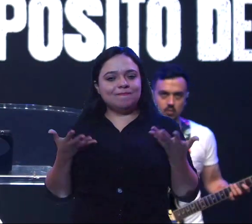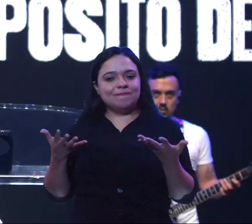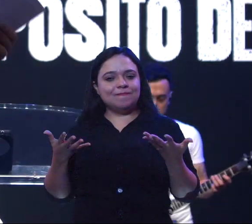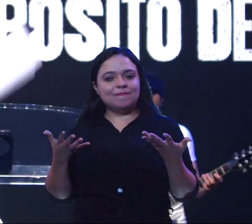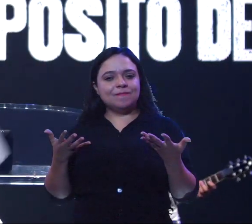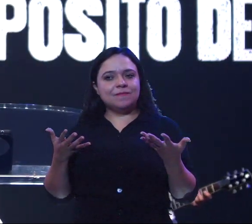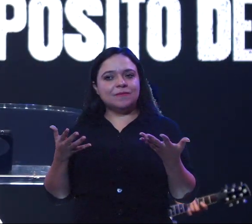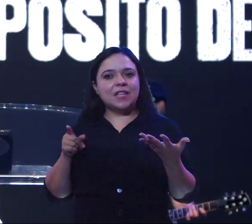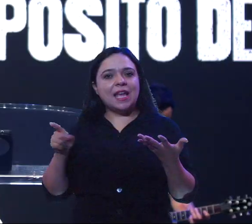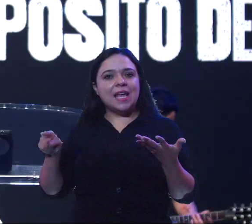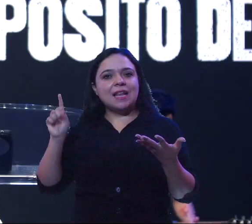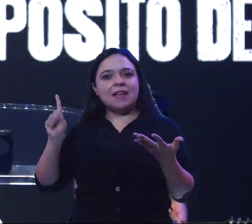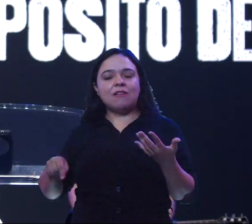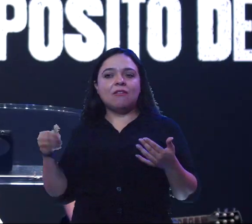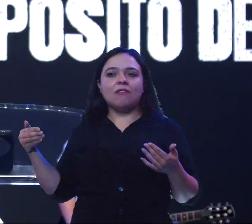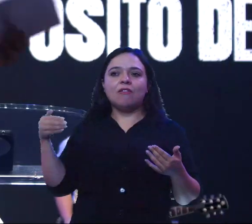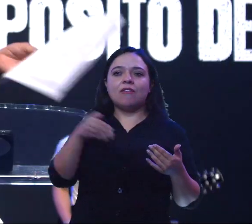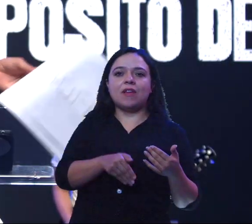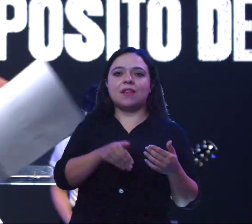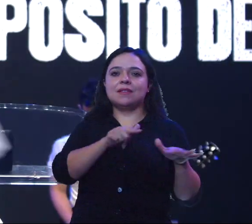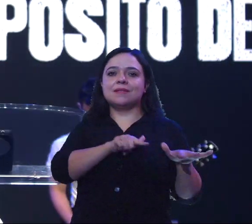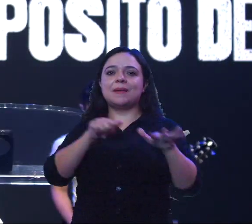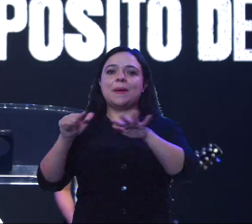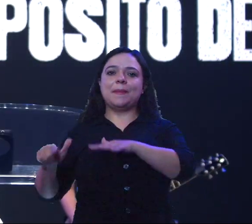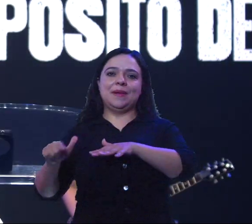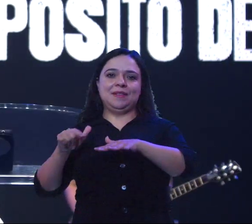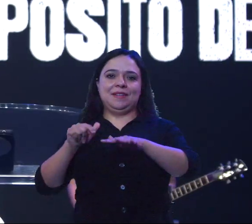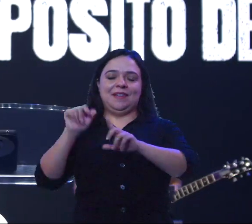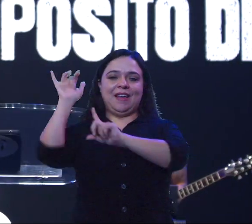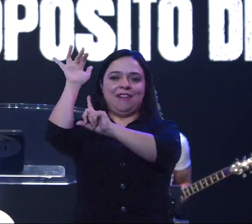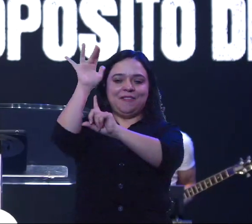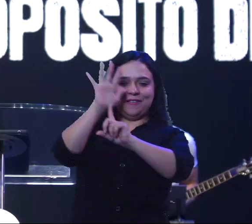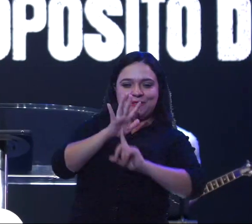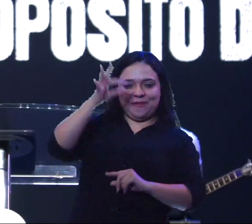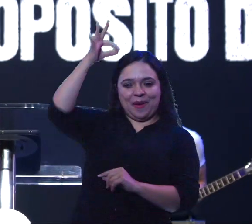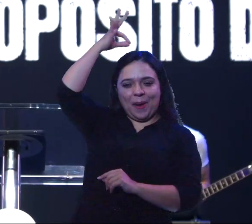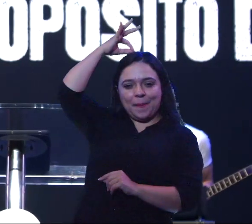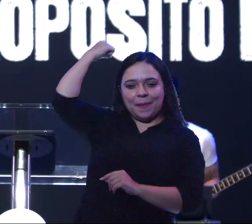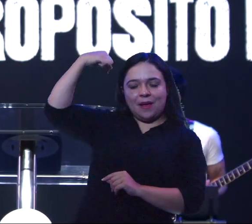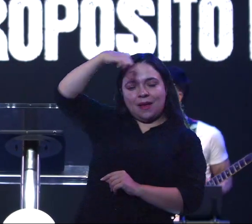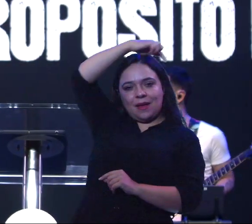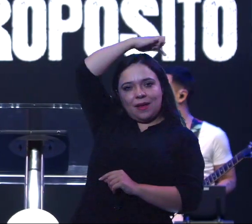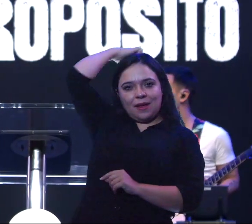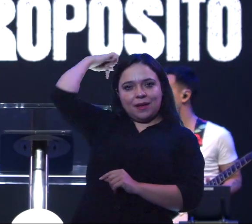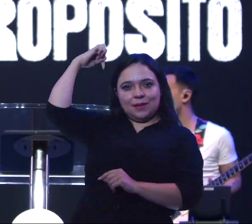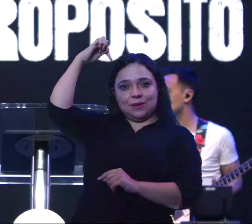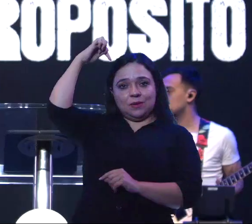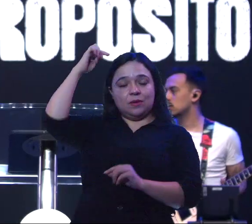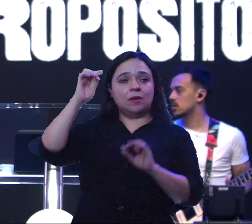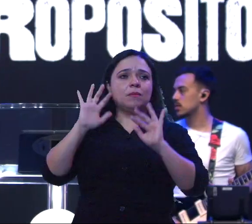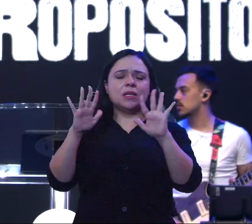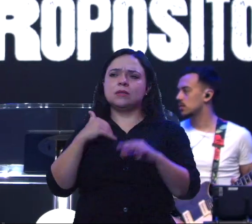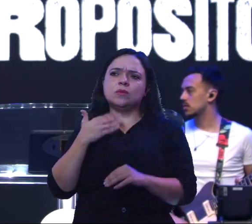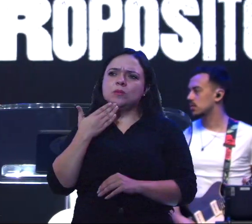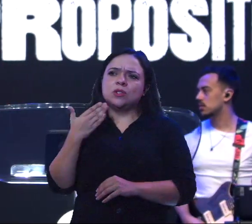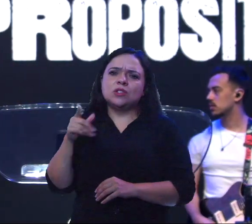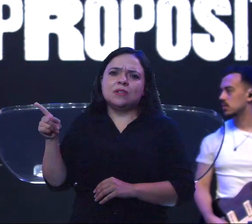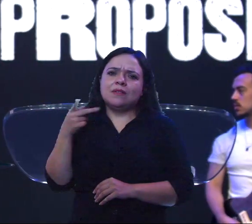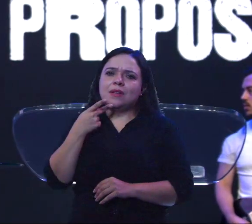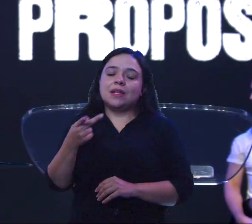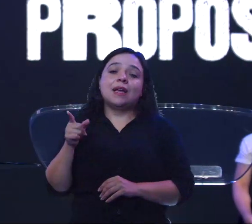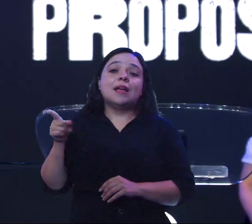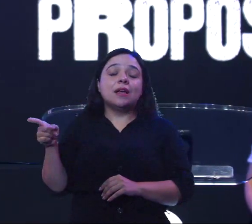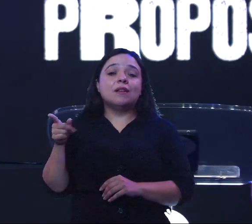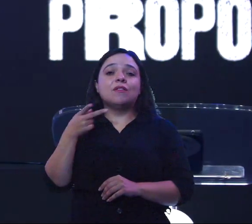3 pontinhos da Semana de Avivamento. Porque eu não sou o líder desse movimento, de forma alguma, esse é o Espírito Santo. Mas sabe o que ele falou? Eu não pedi para ele falar.